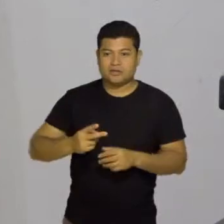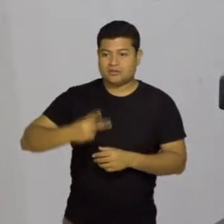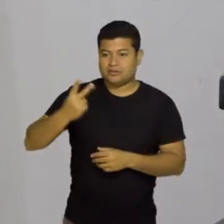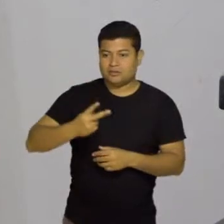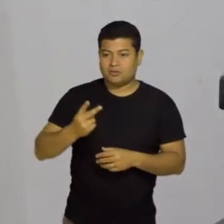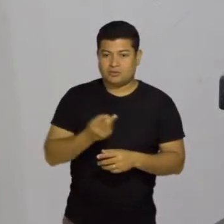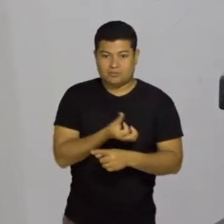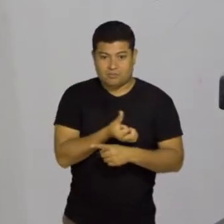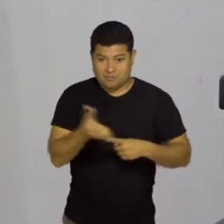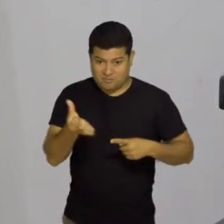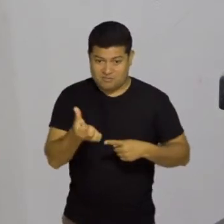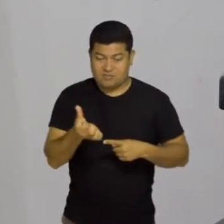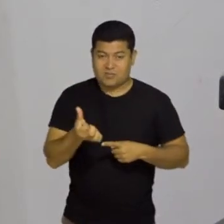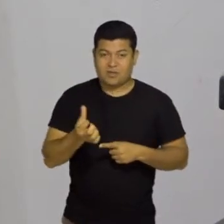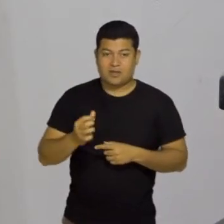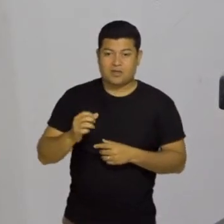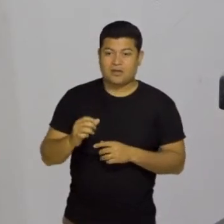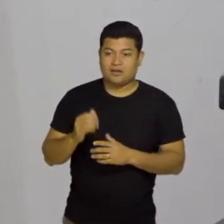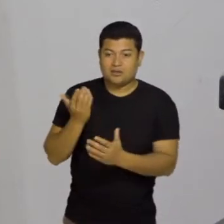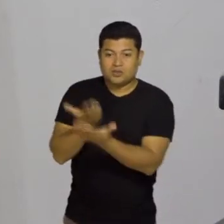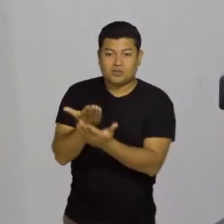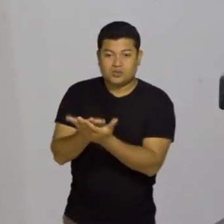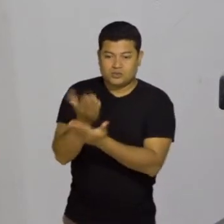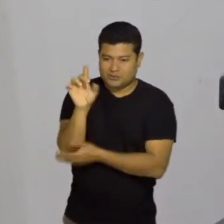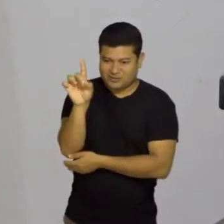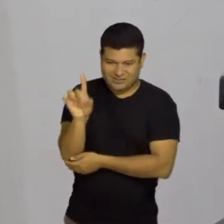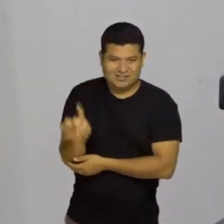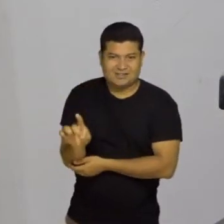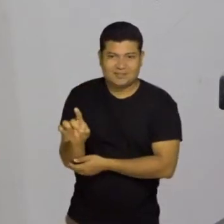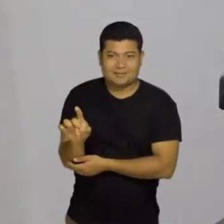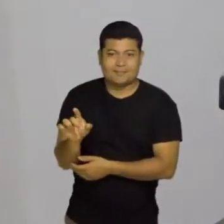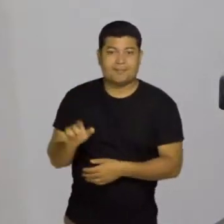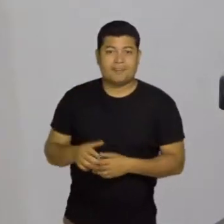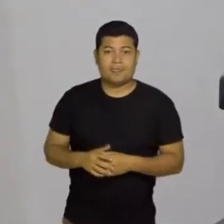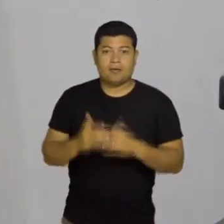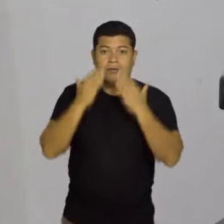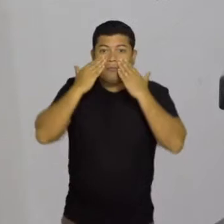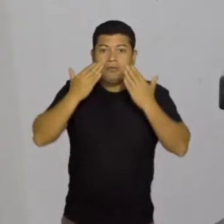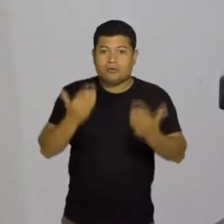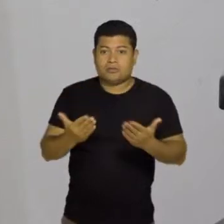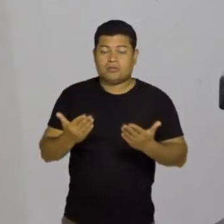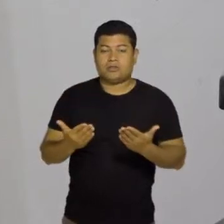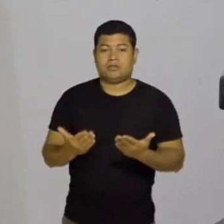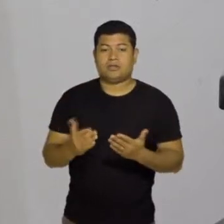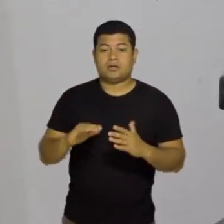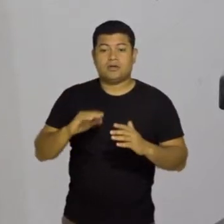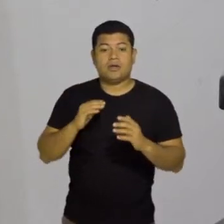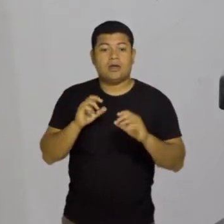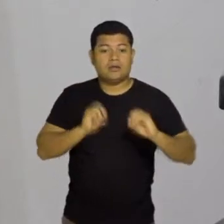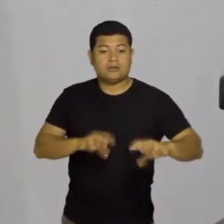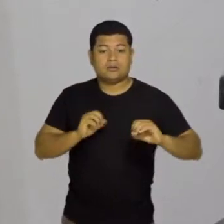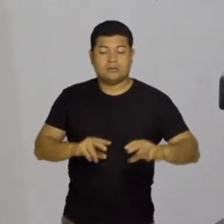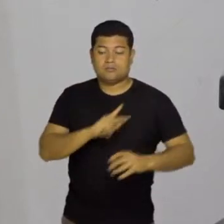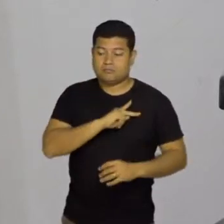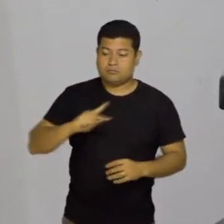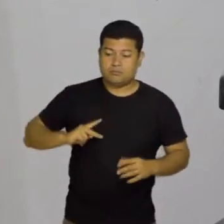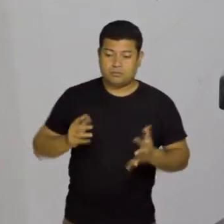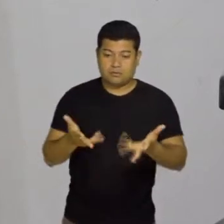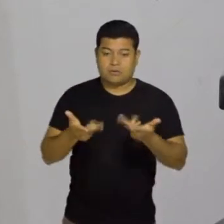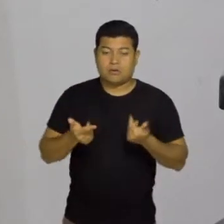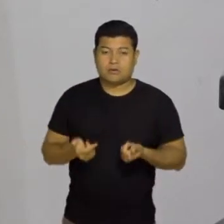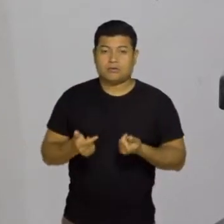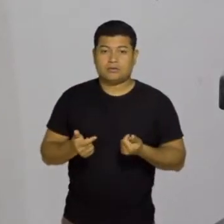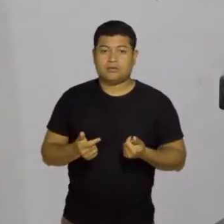Direito. E para mostrar que é isso que uma educação pública de qualidade traz para a gente, essa oportunidade de eu